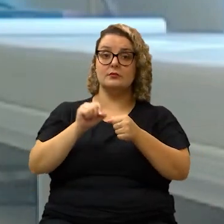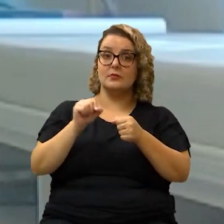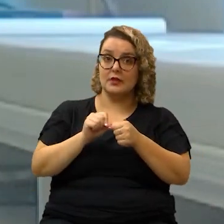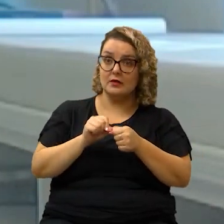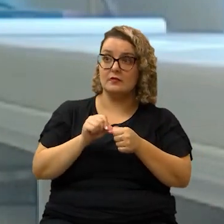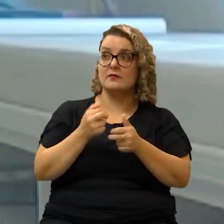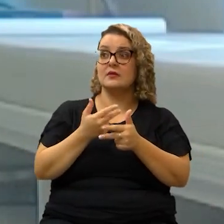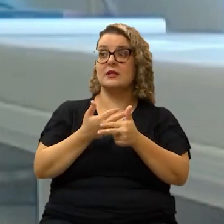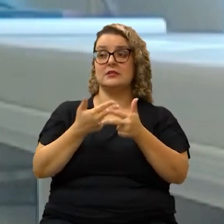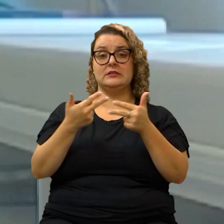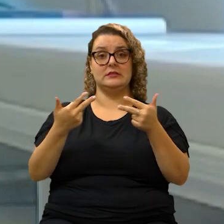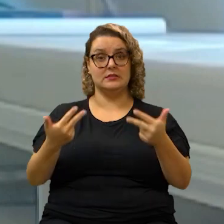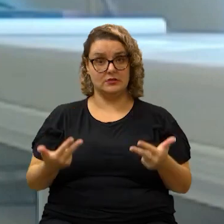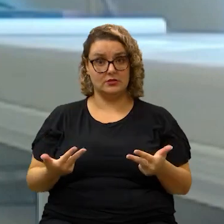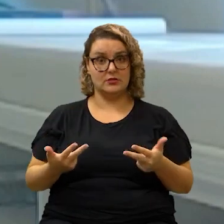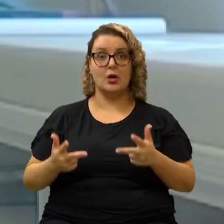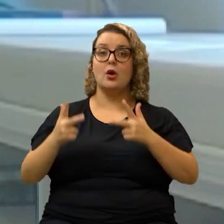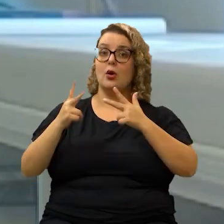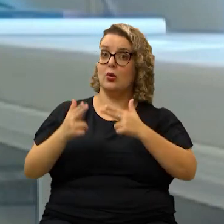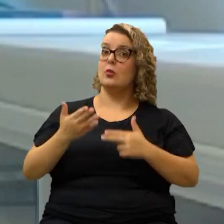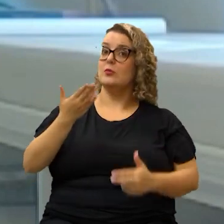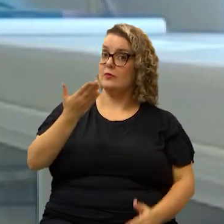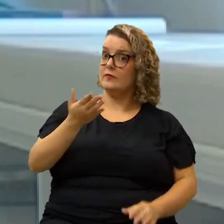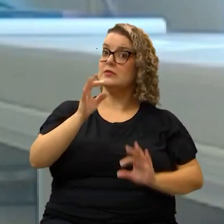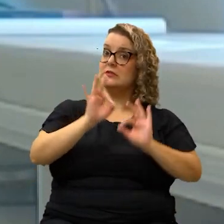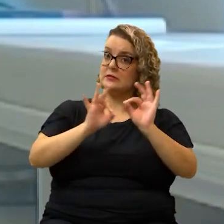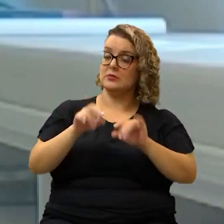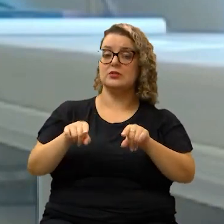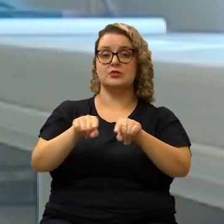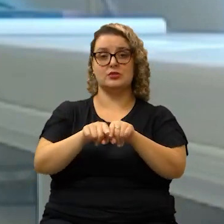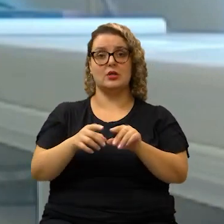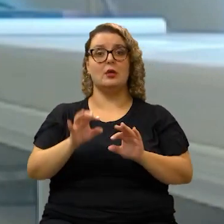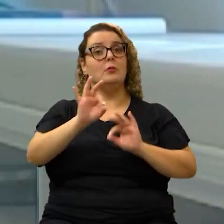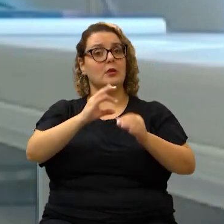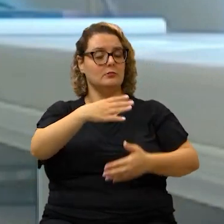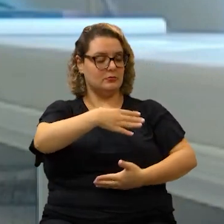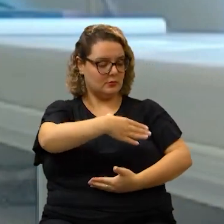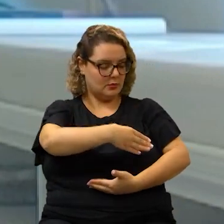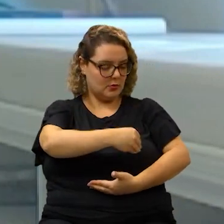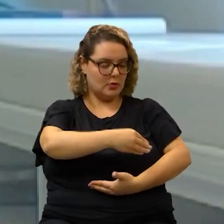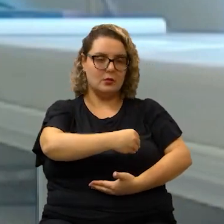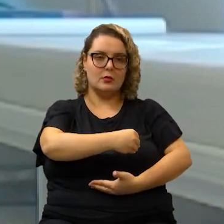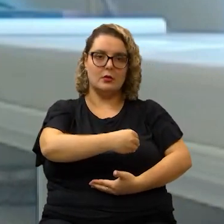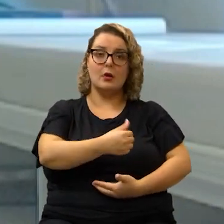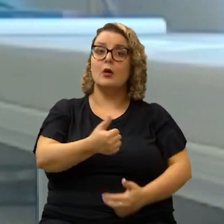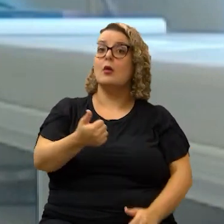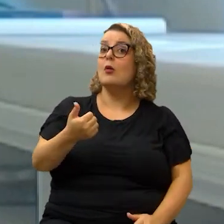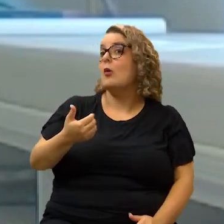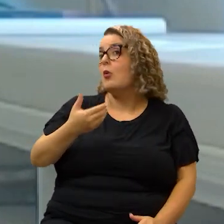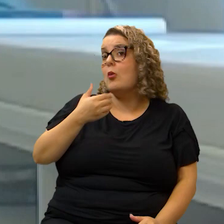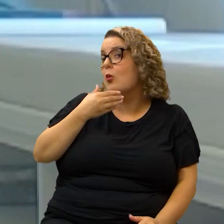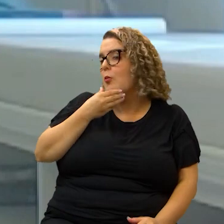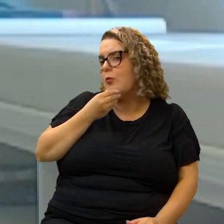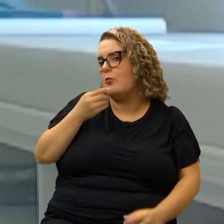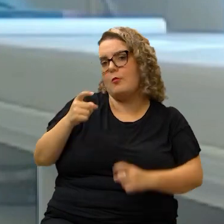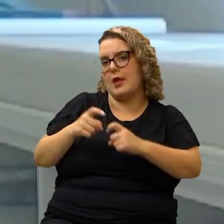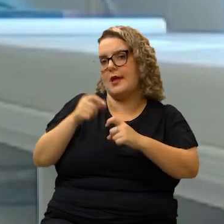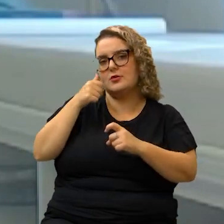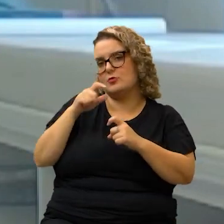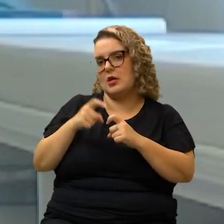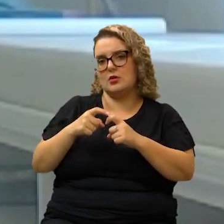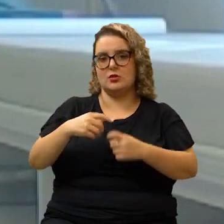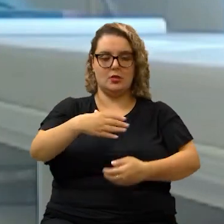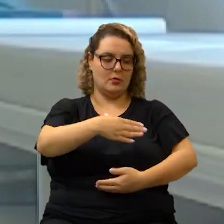também planejou. Você planeja amamentar? Um médico que entenda de aleitamento, porque senão nas primeiras dificuldades ele não vai